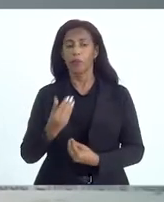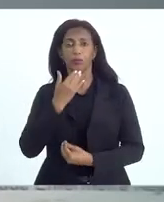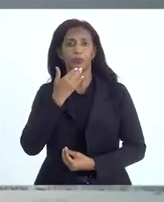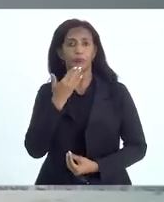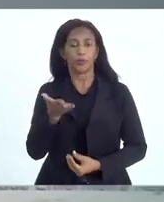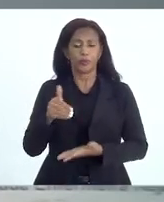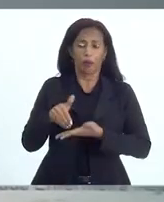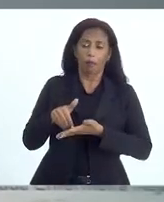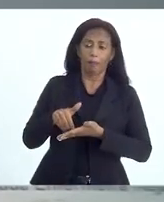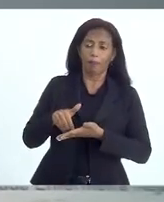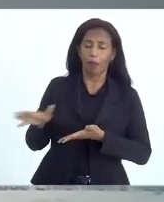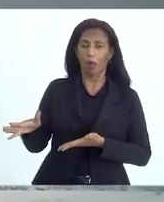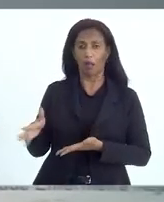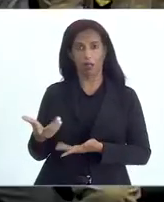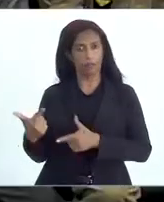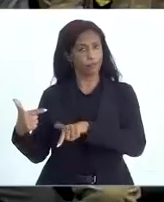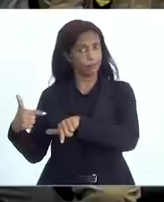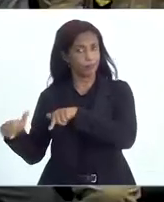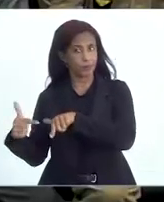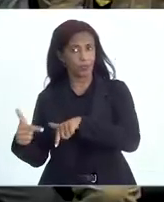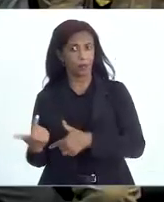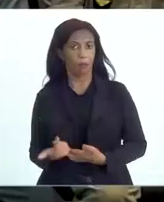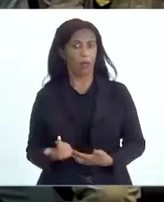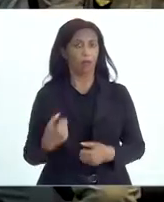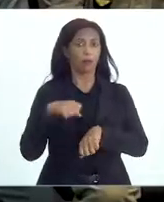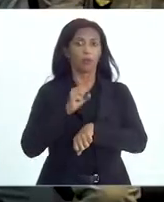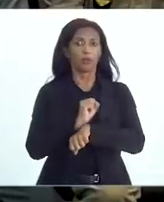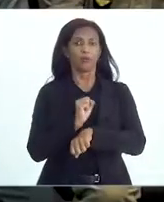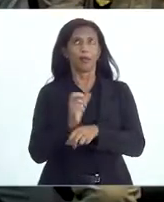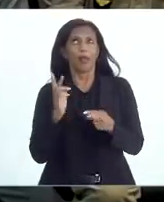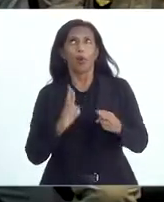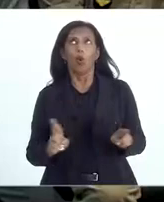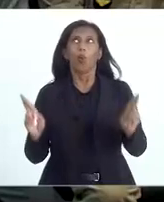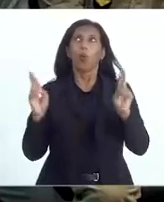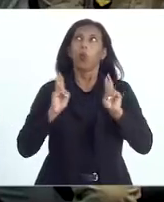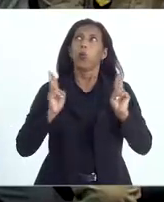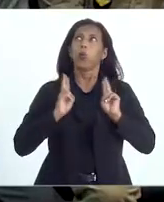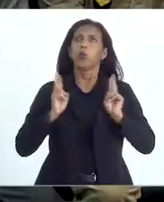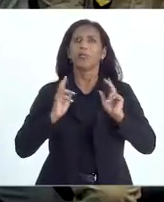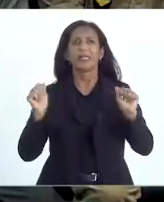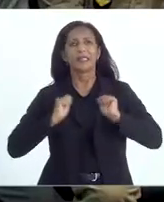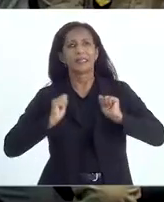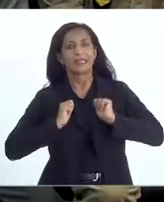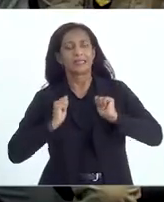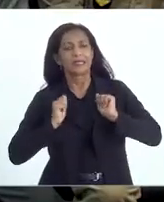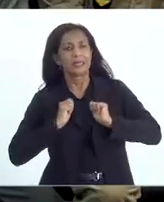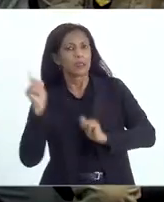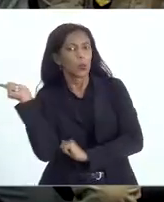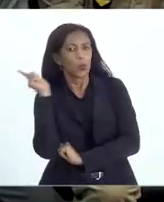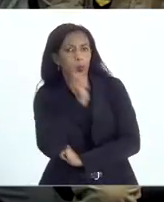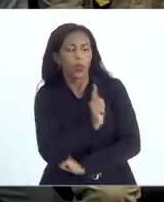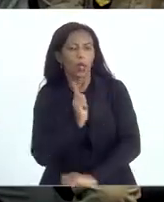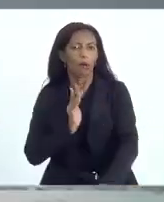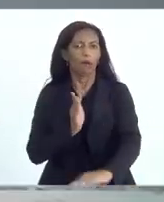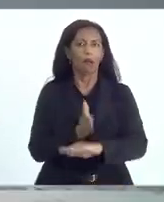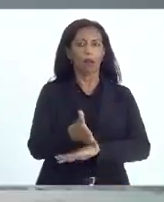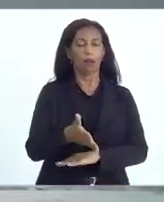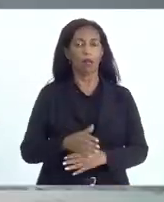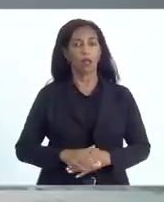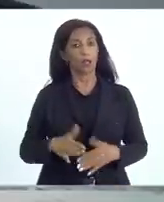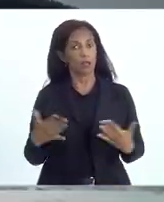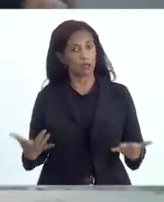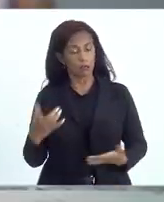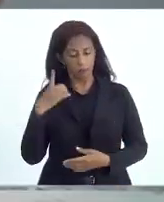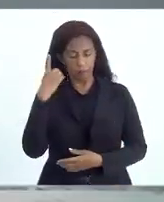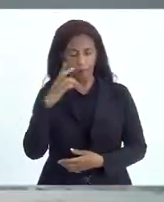pediram de missões demissão e estão aí na esperança né dê uma luz no final desse público então